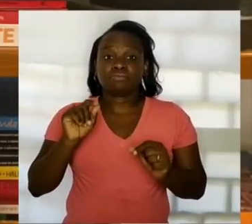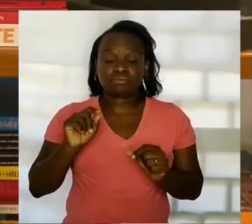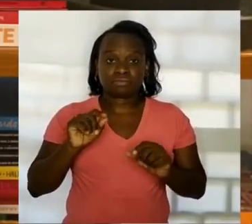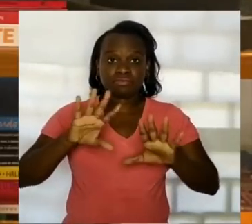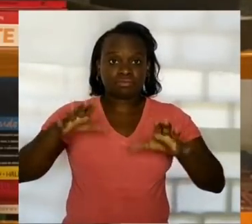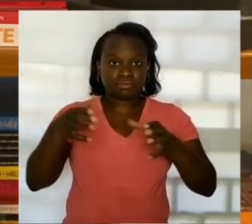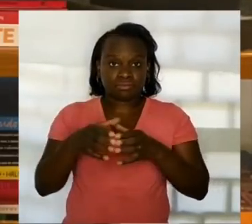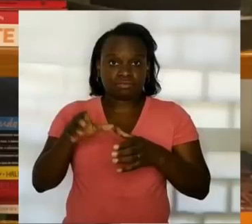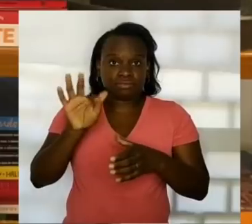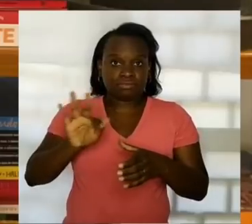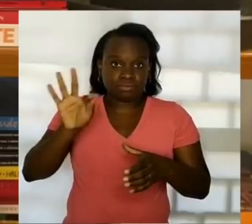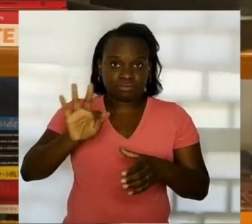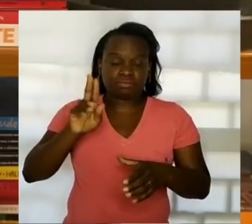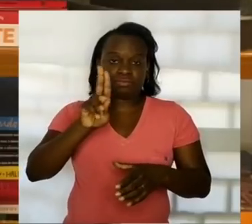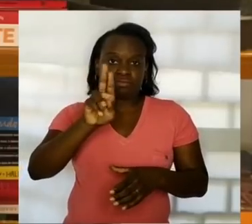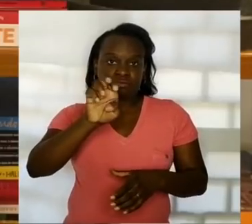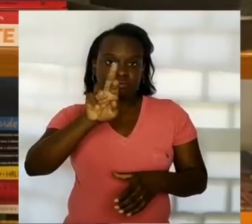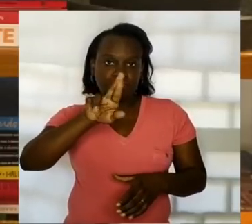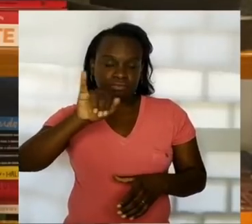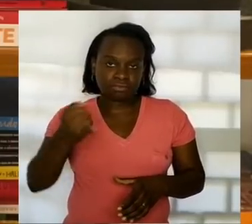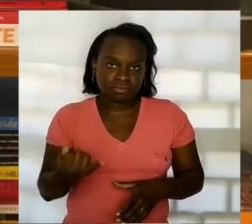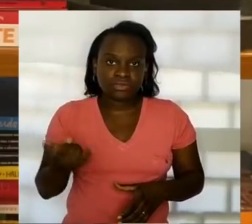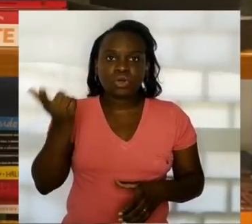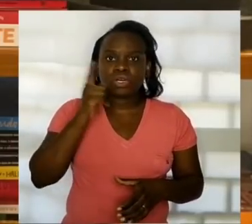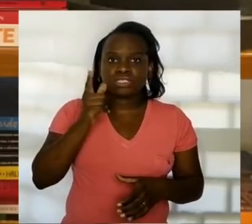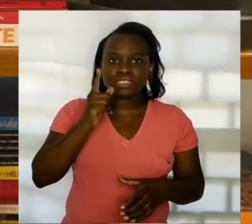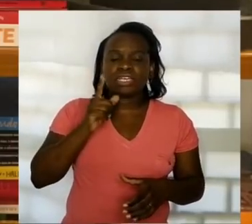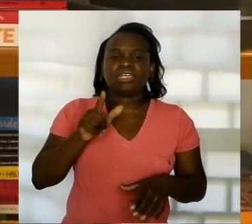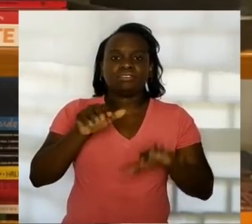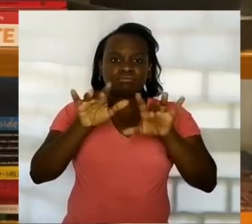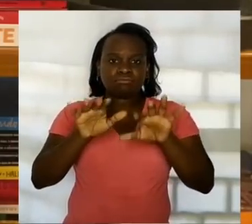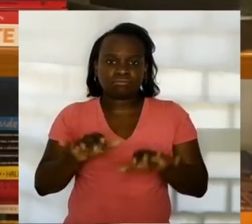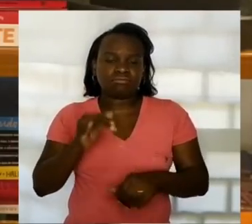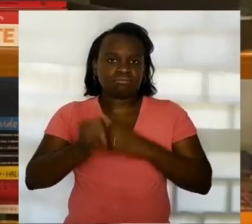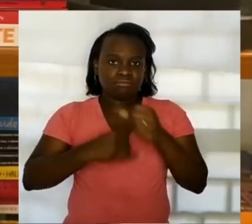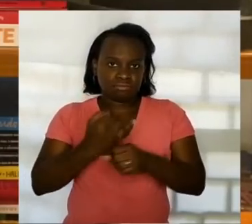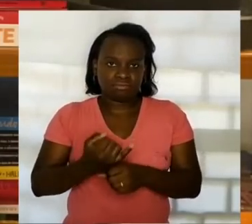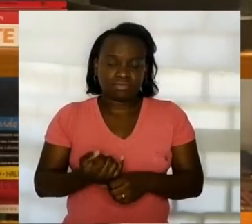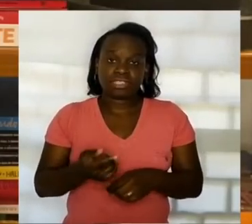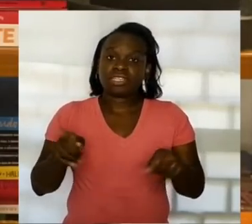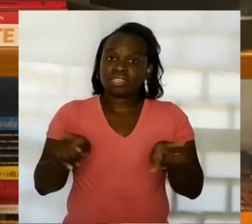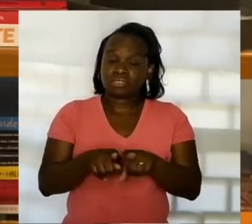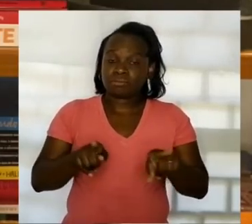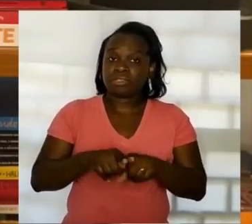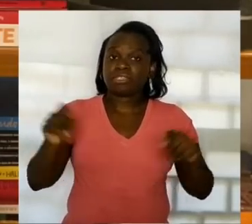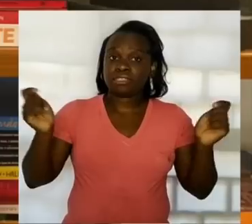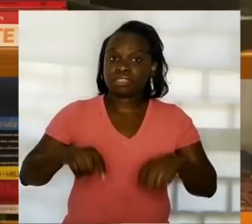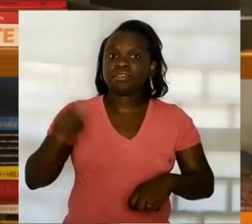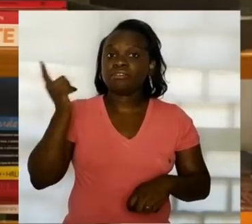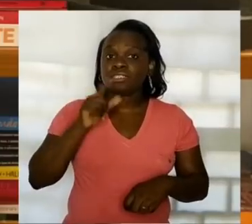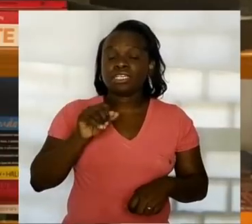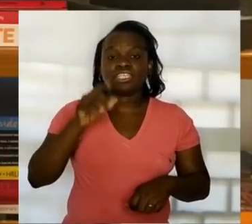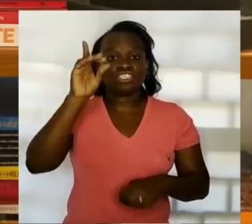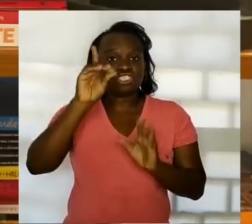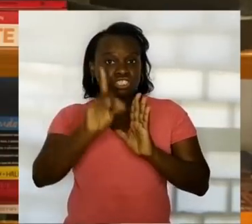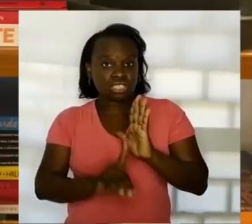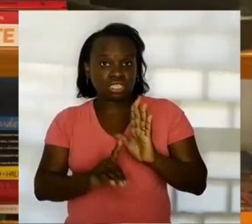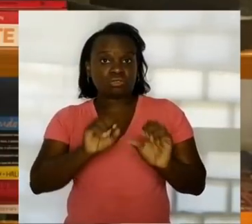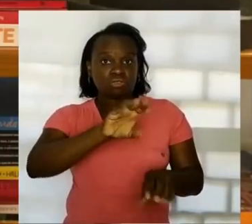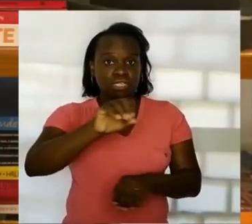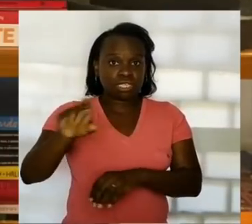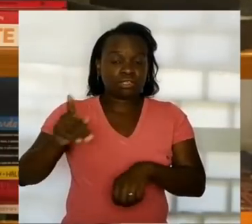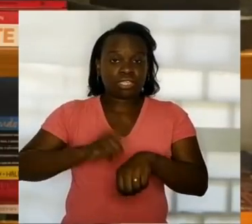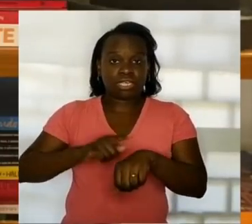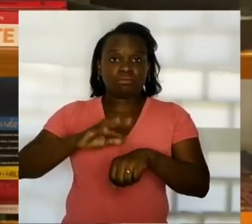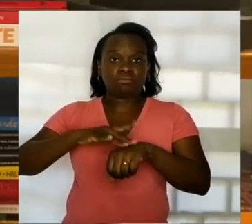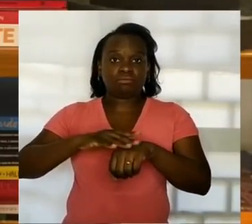comunidade universitária da UERJ fosse incluída digitalmente e assim pudesse ter seu direito à educação em tempos